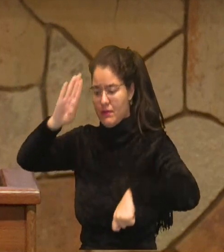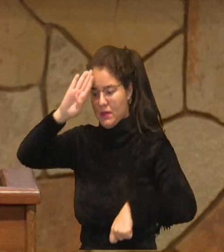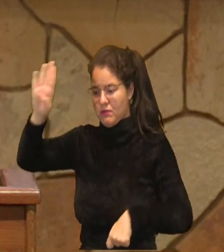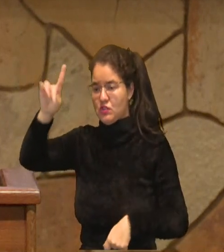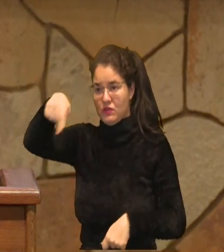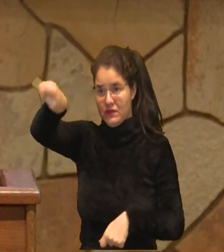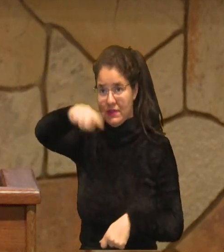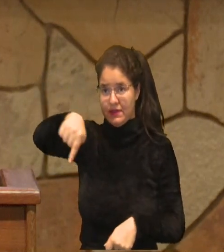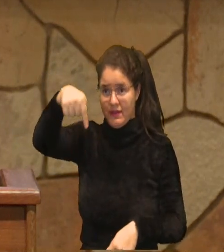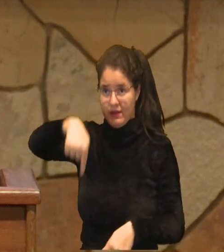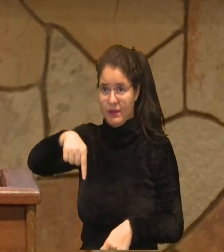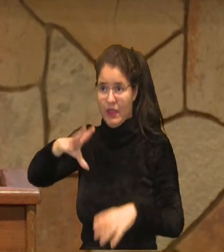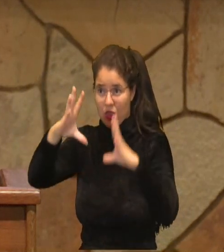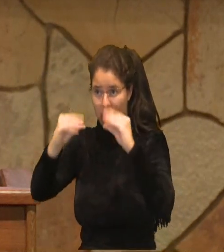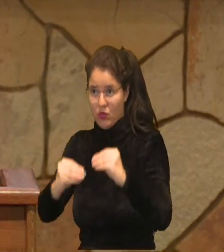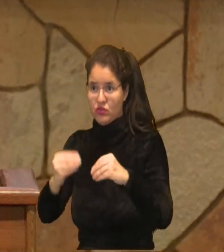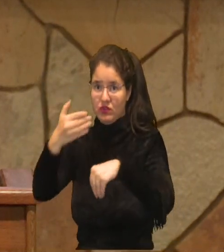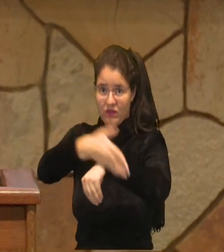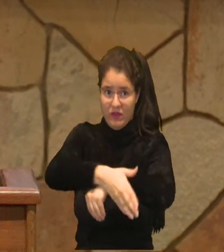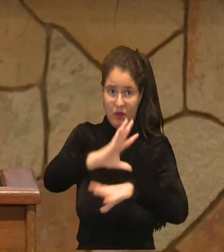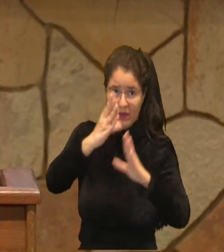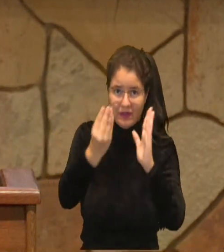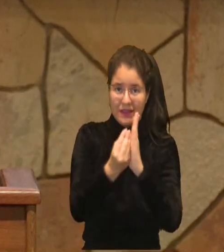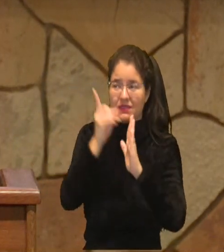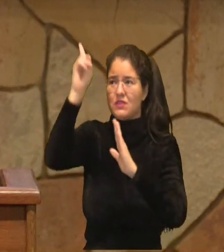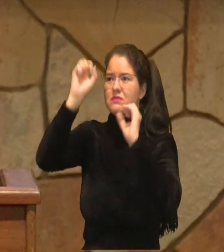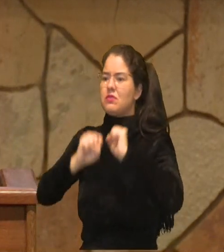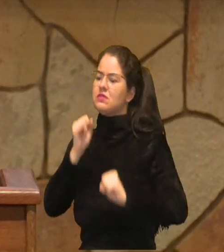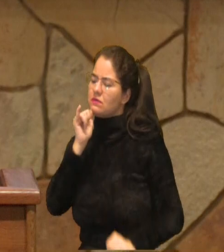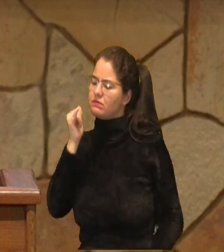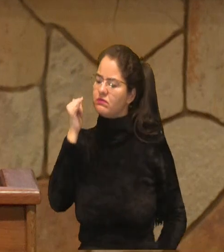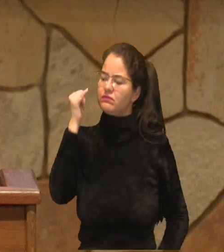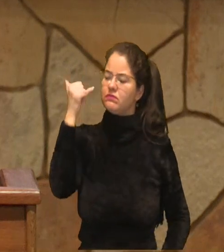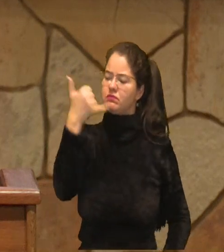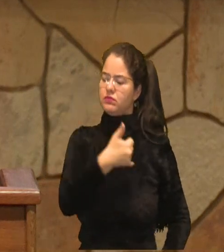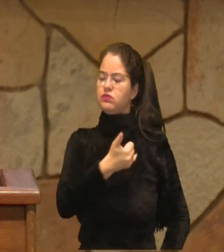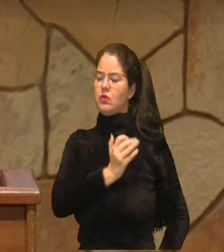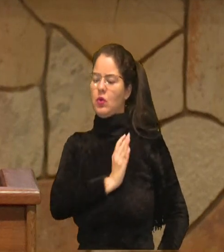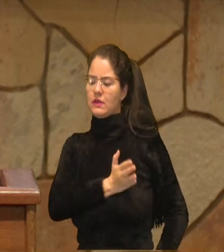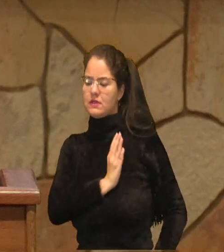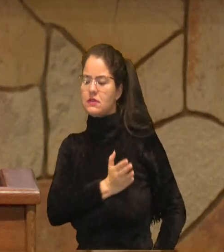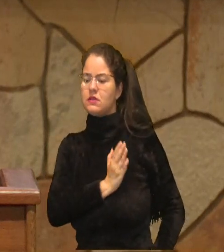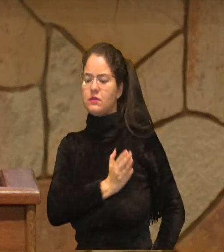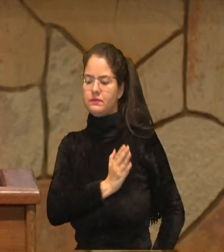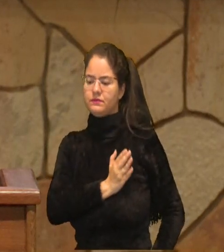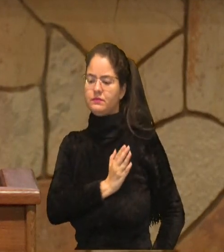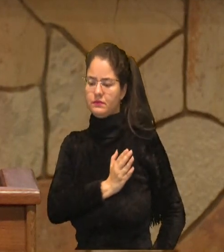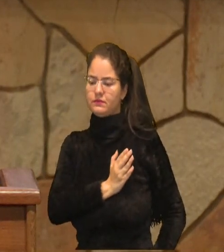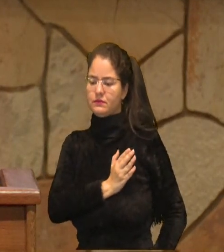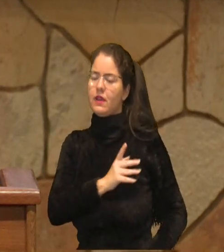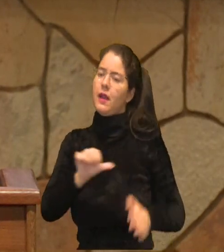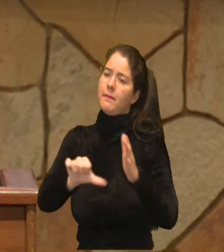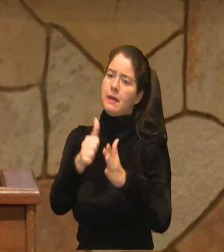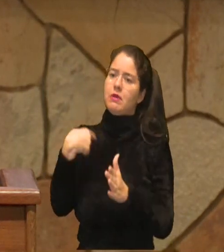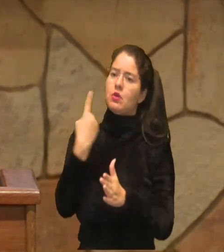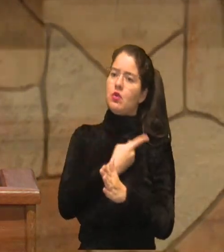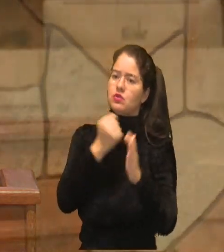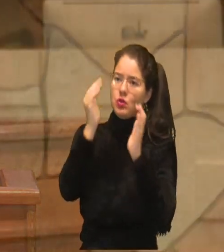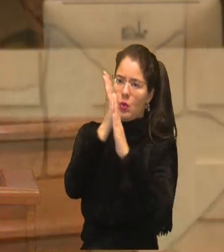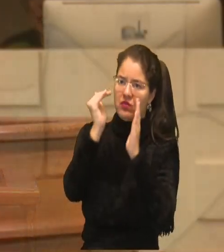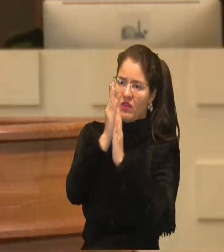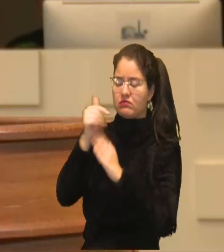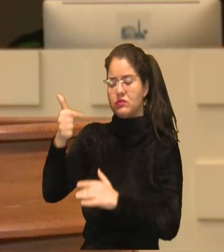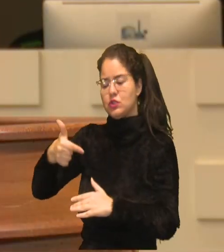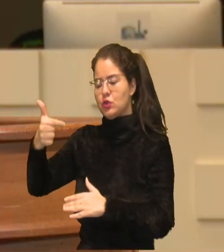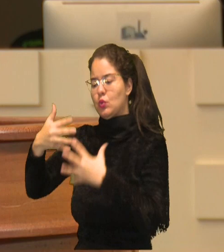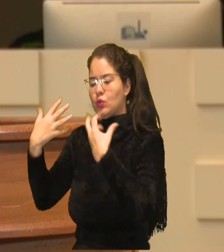também espera esta palavra, que o Senhor possa falar ao seu coração. Logo após cantarmos esse belo cântico, estaremos orando